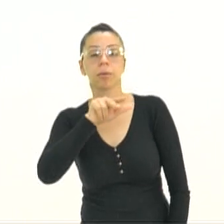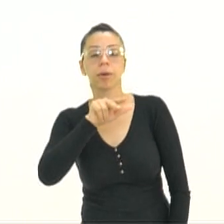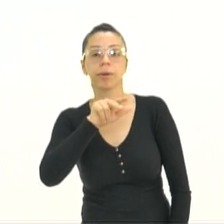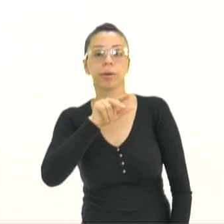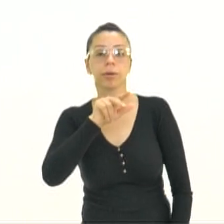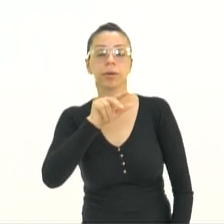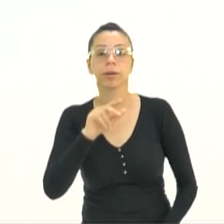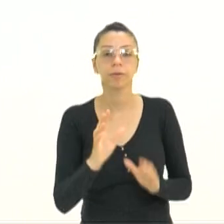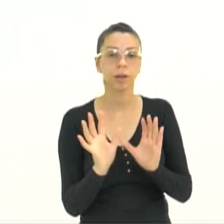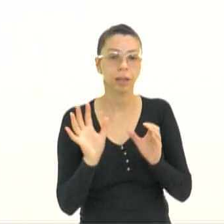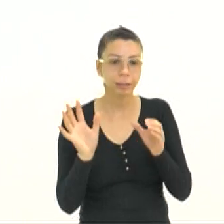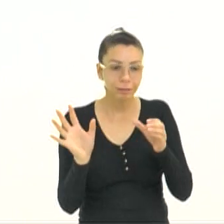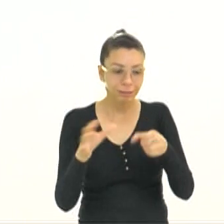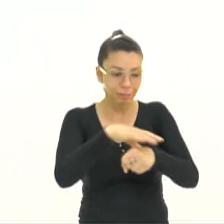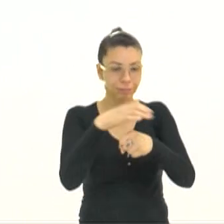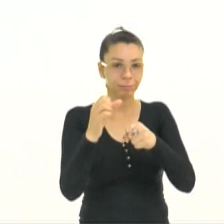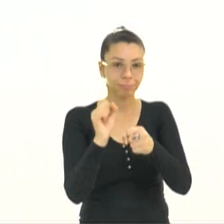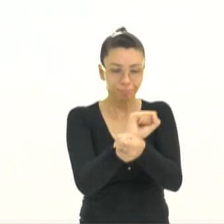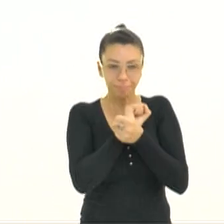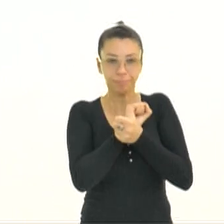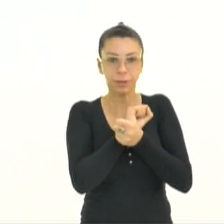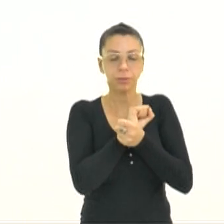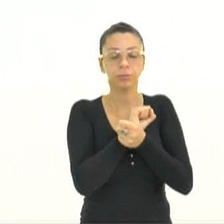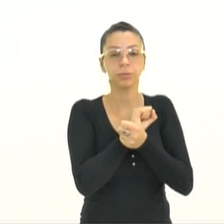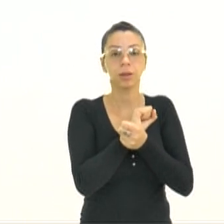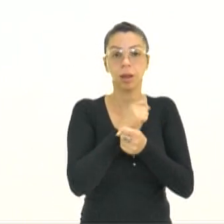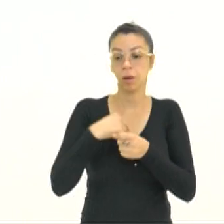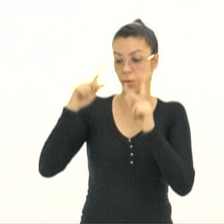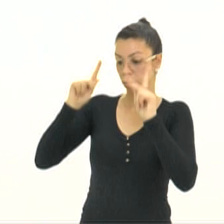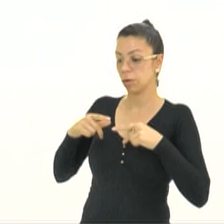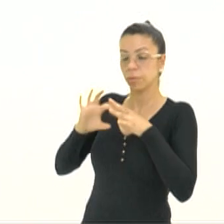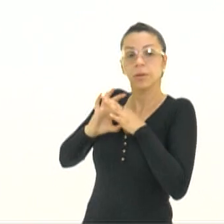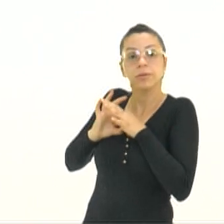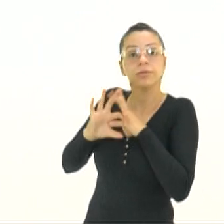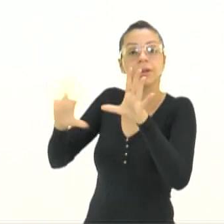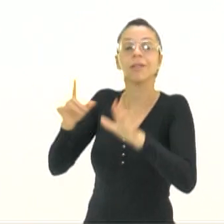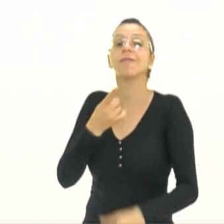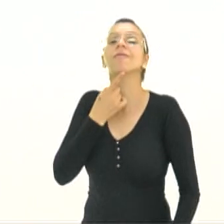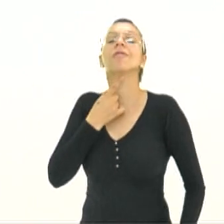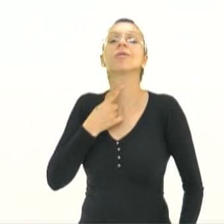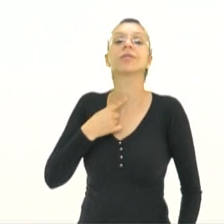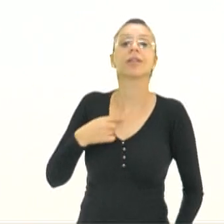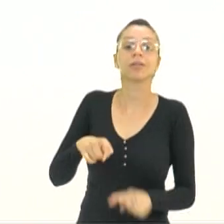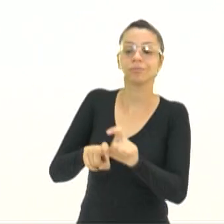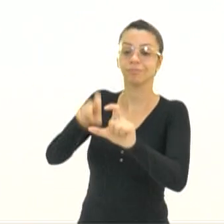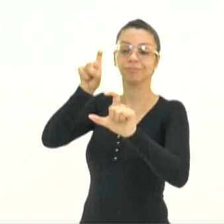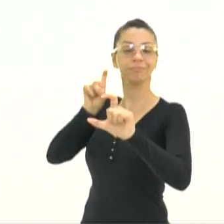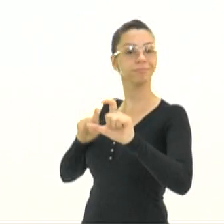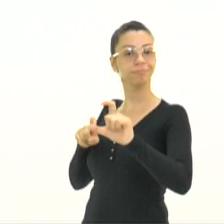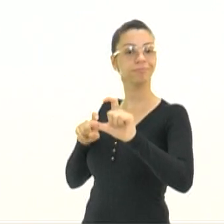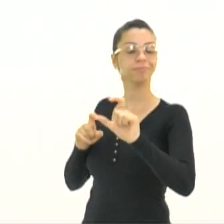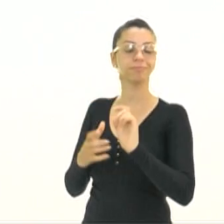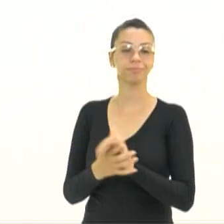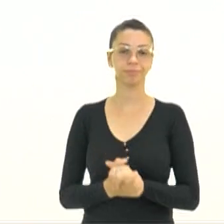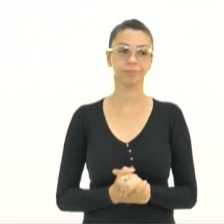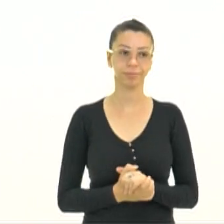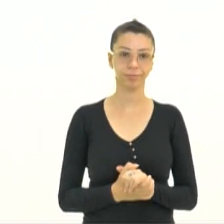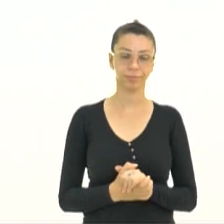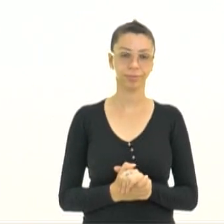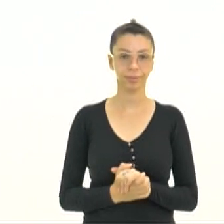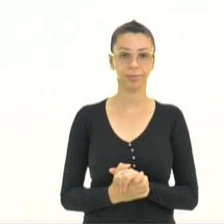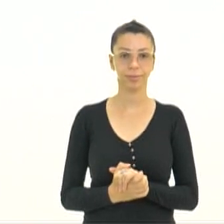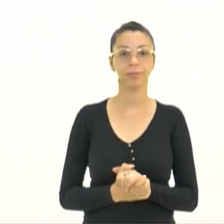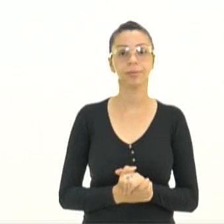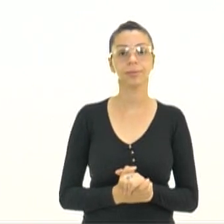gaiola, preso. Eu sou um ser humano livre, com as minhas vontades independentes. I was